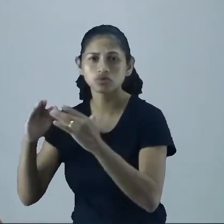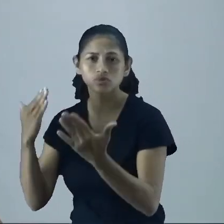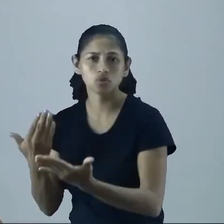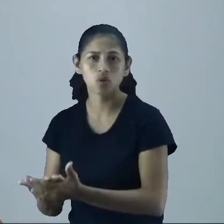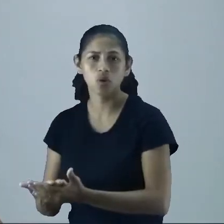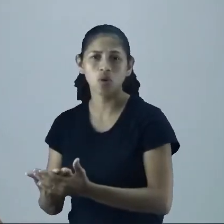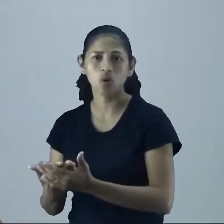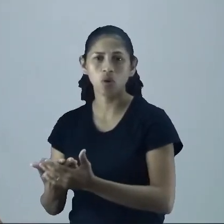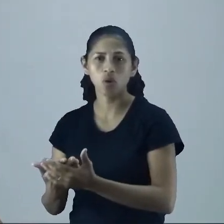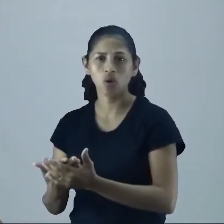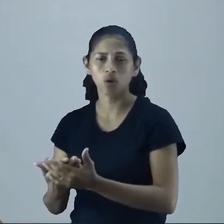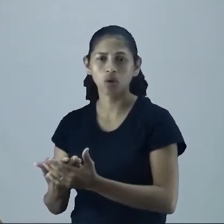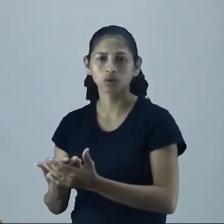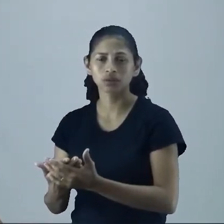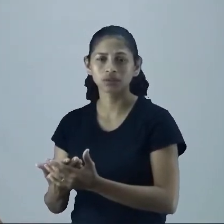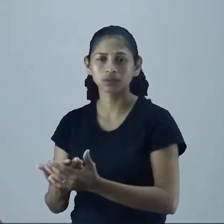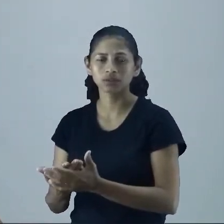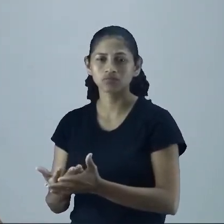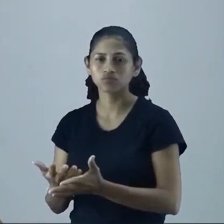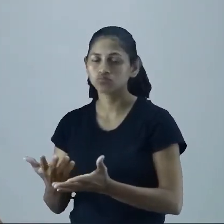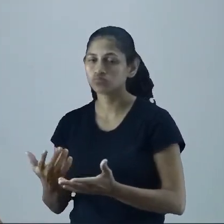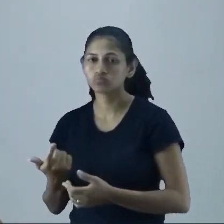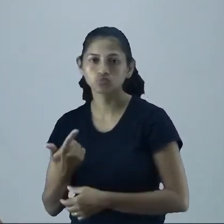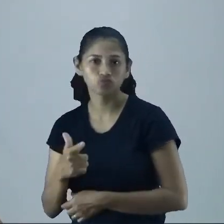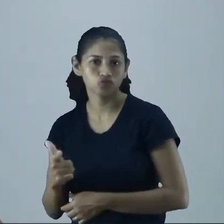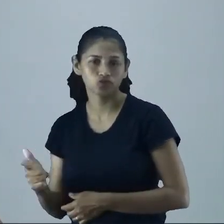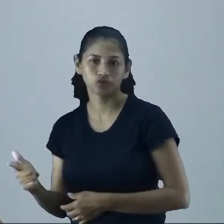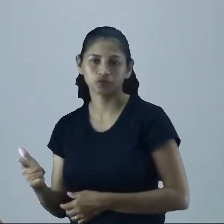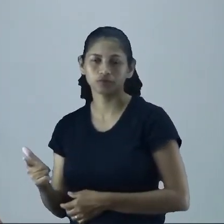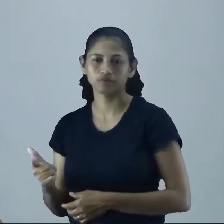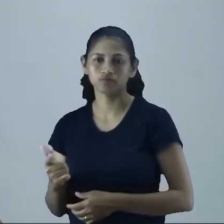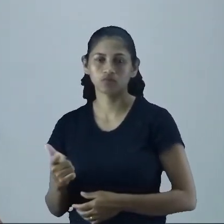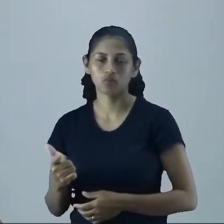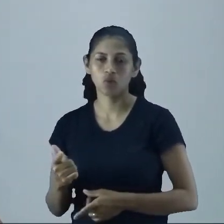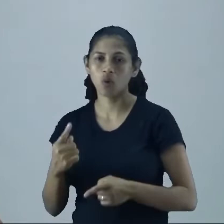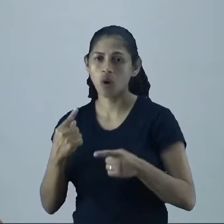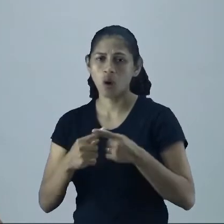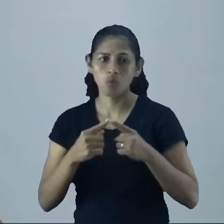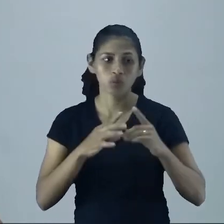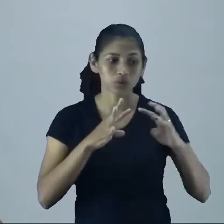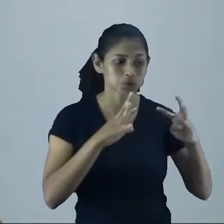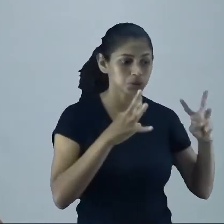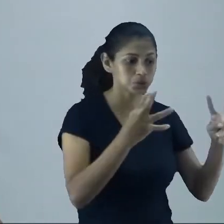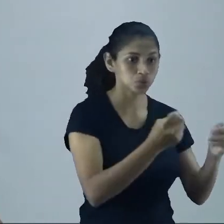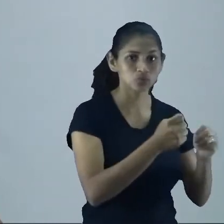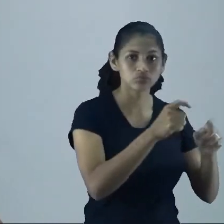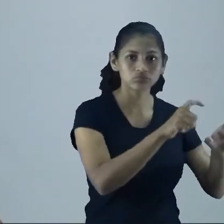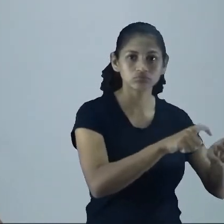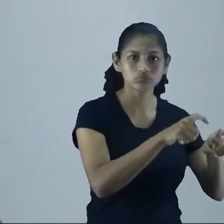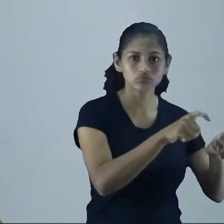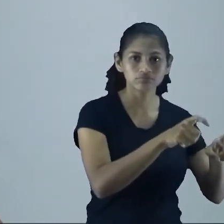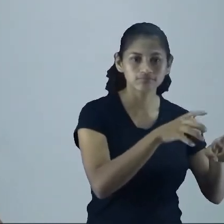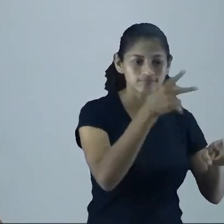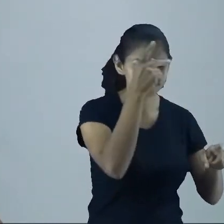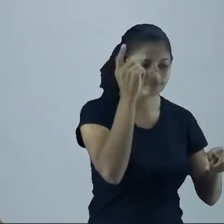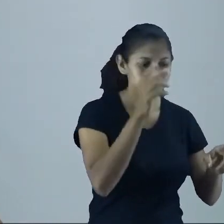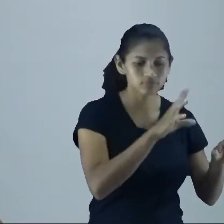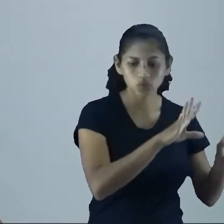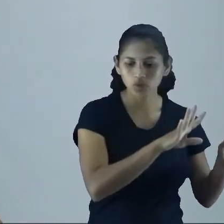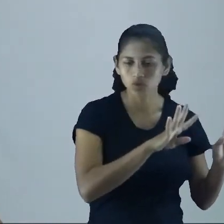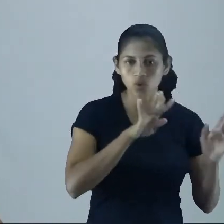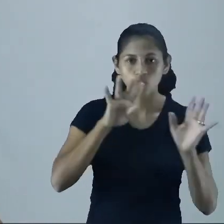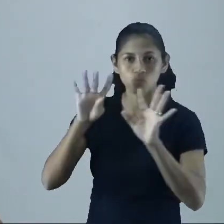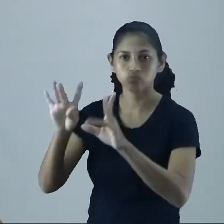suportasse todo aquele povo que estava saindo do campo e vindo para a cidade. Então, houve ali muitas